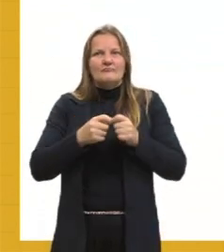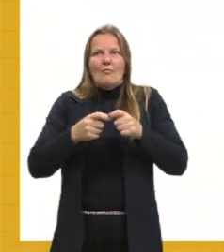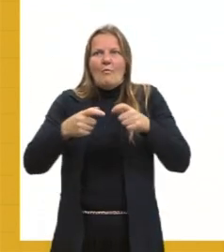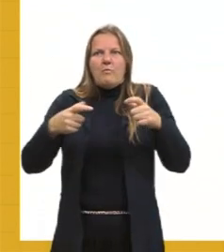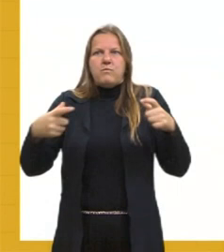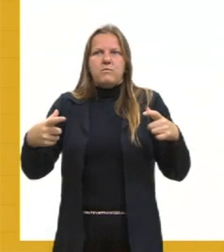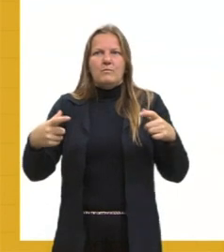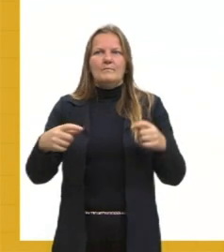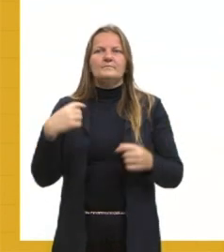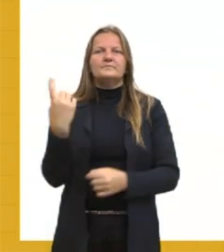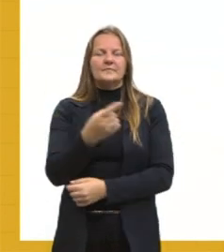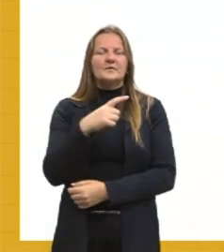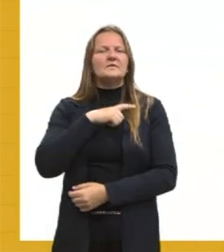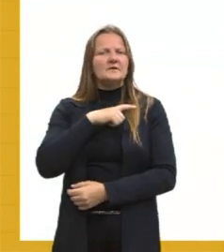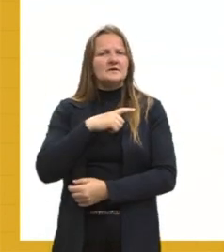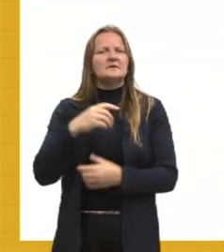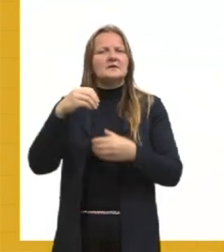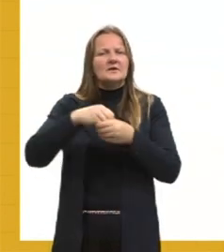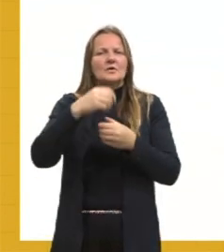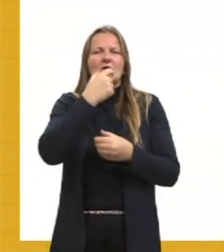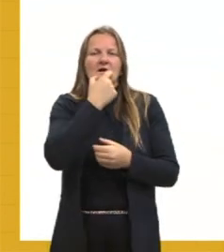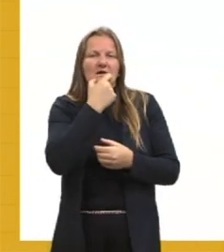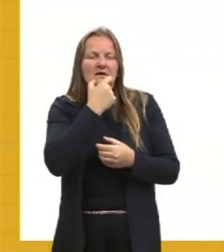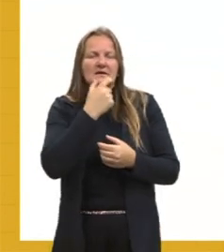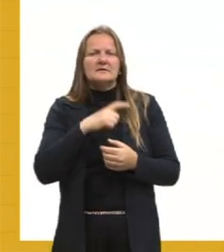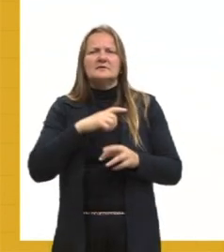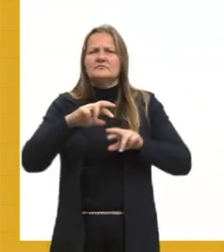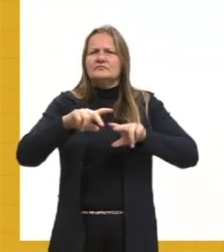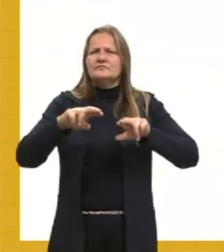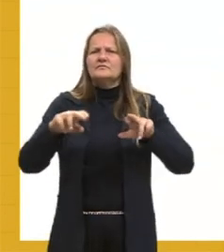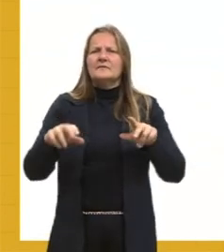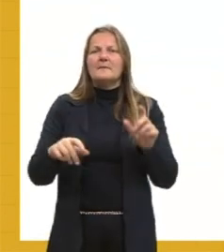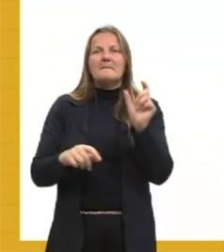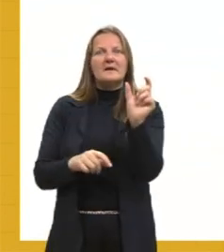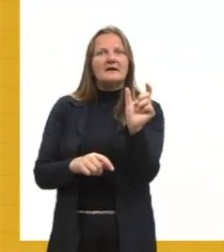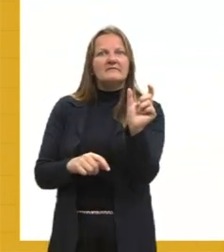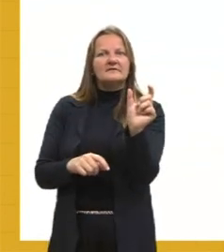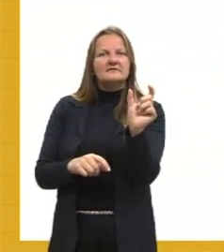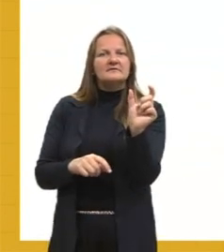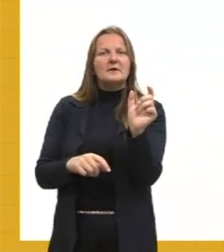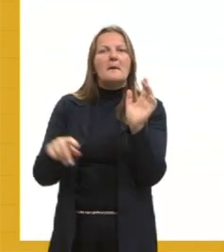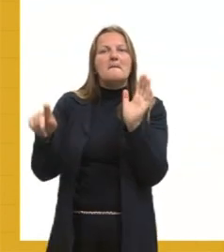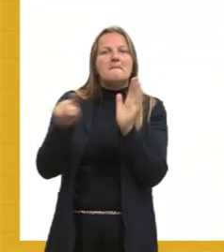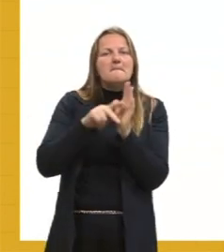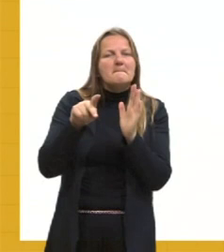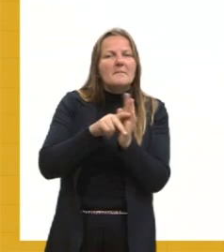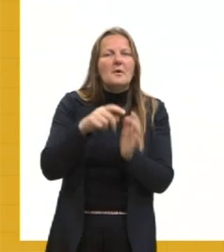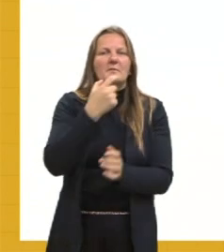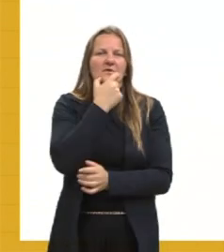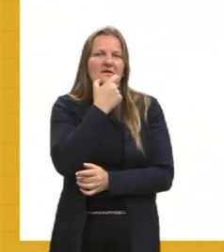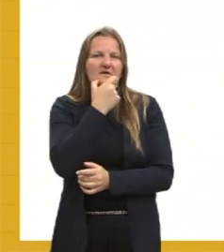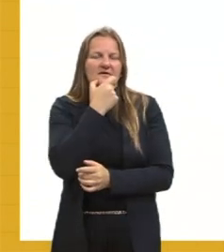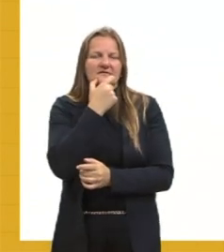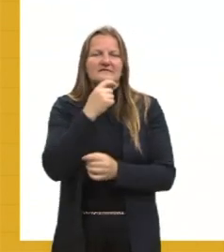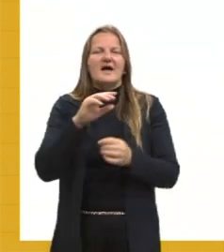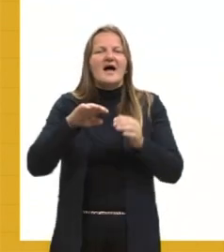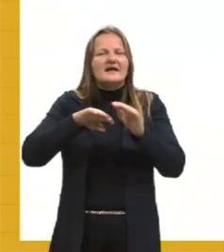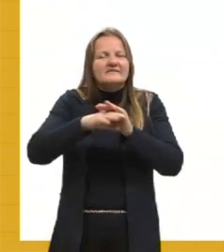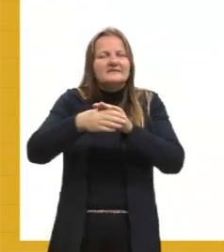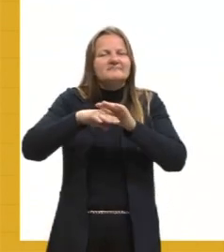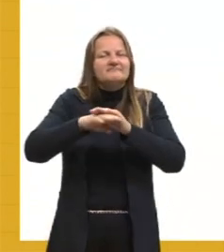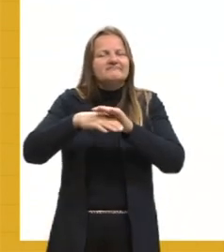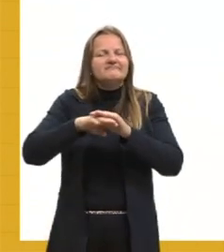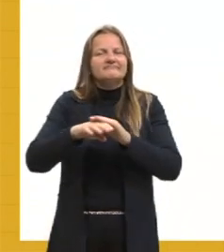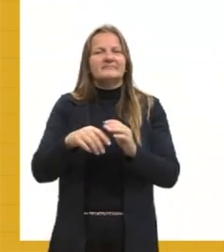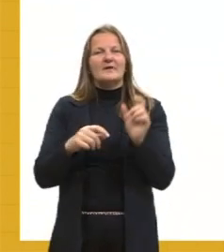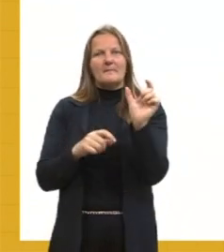nós temos dentro da língua inglesa pouquíssimas palavras que são genuinamente inglesas né Nós temos